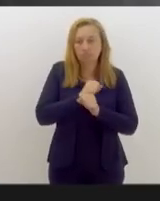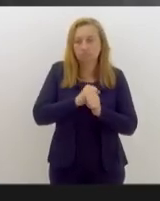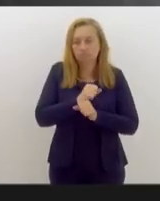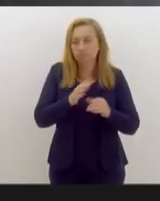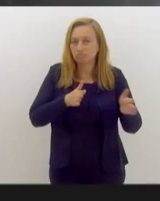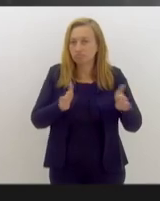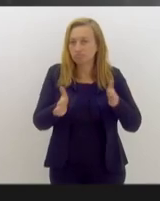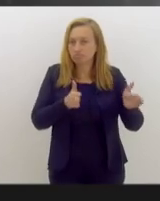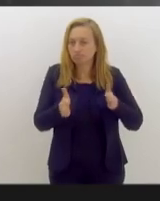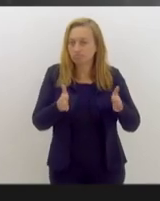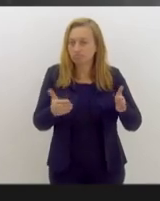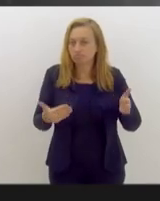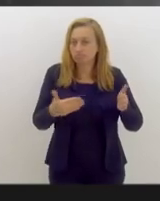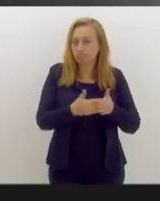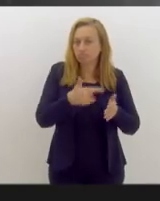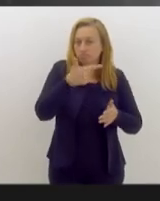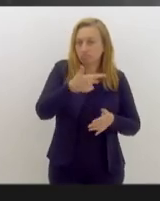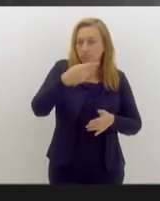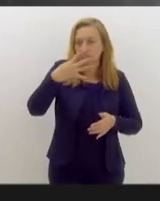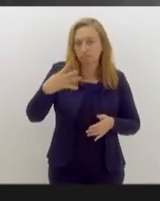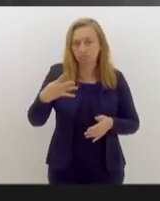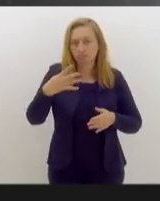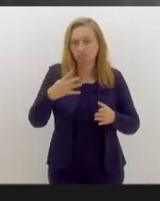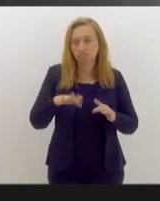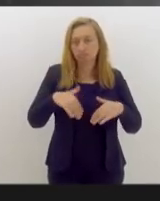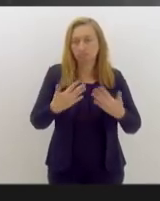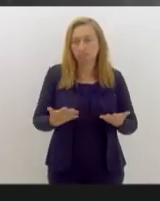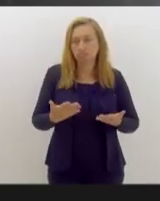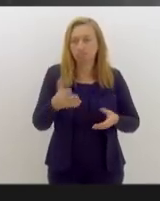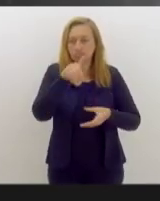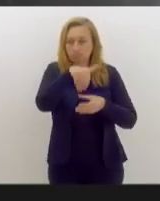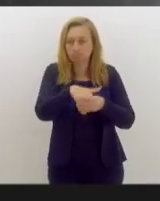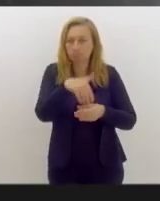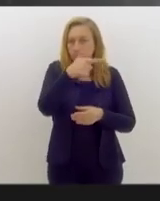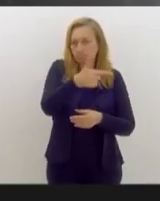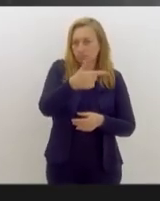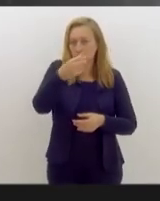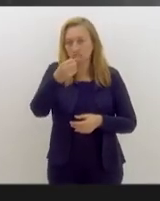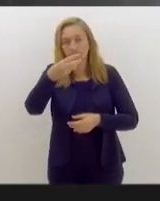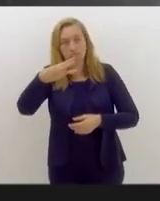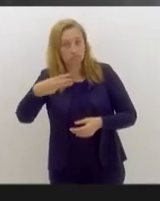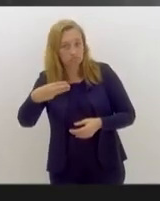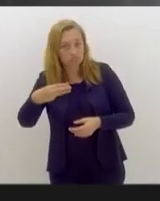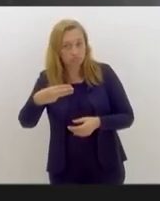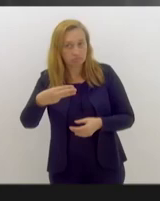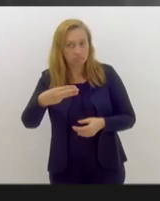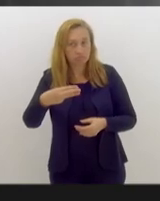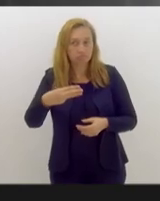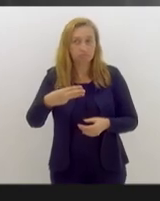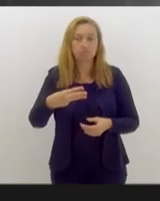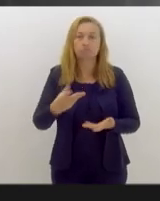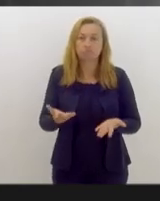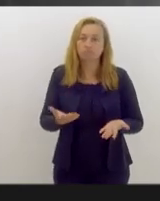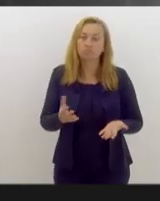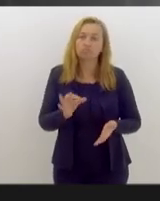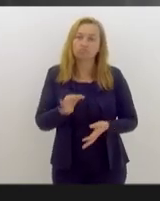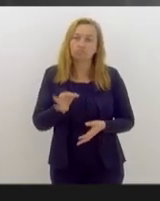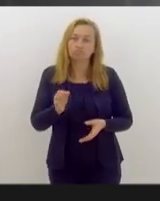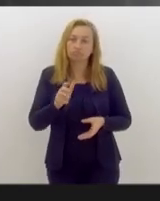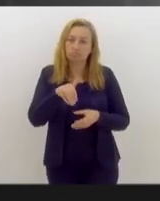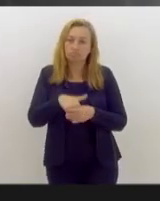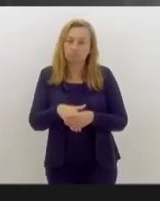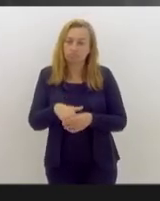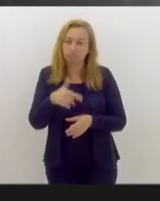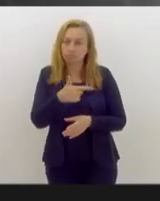vigência dele seria até 2024, nós estaremos votando o plano em 23, porque não votaremos em 22,